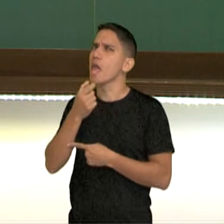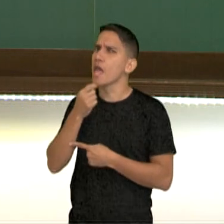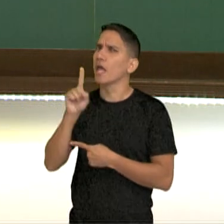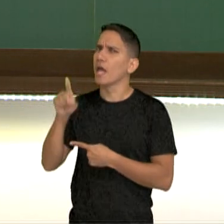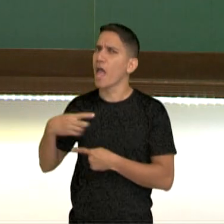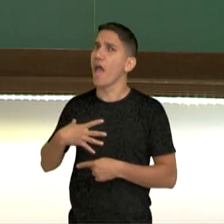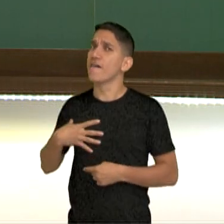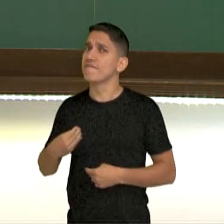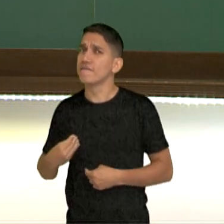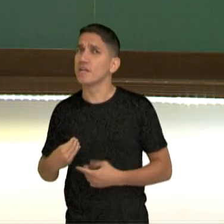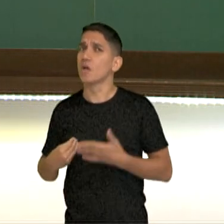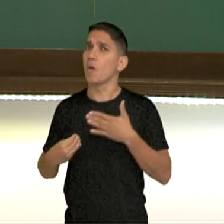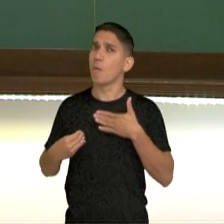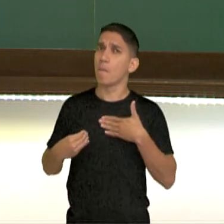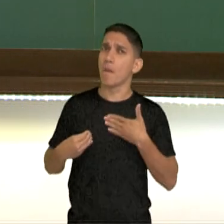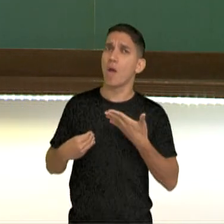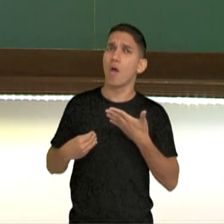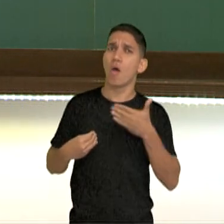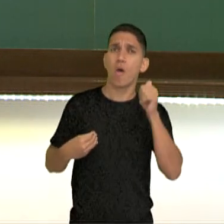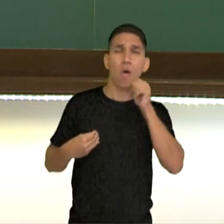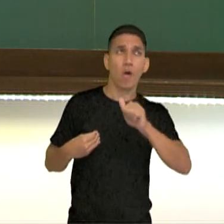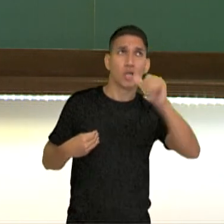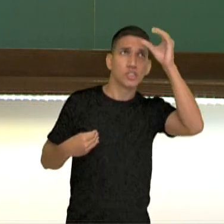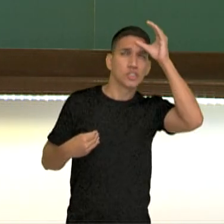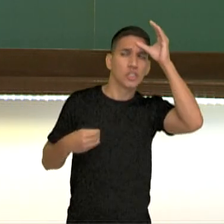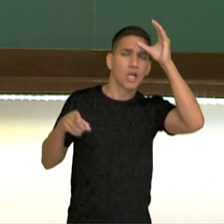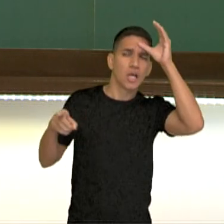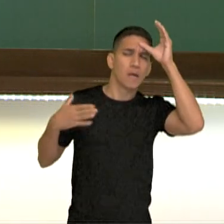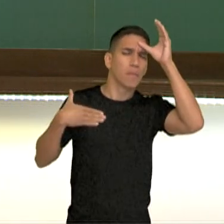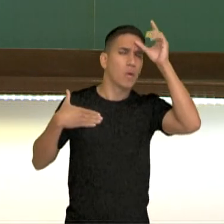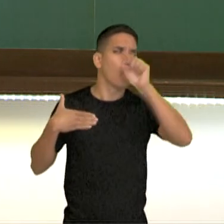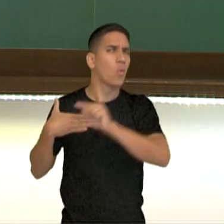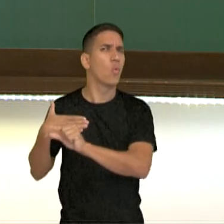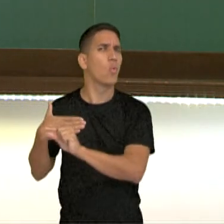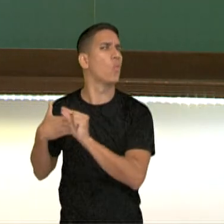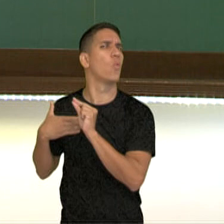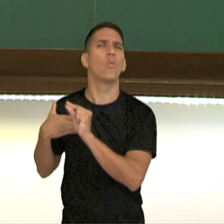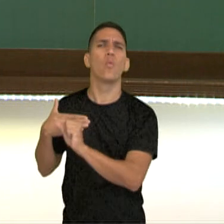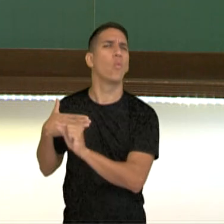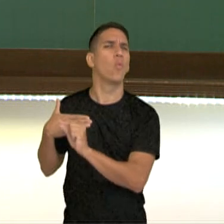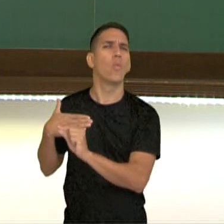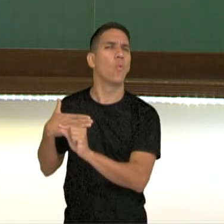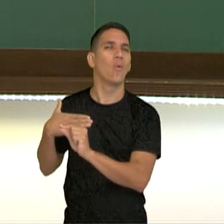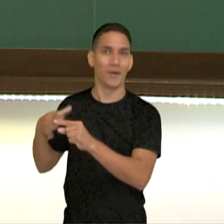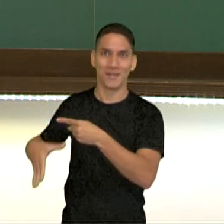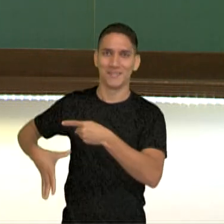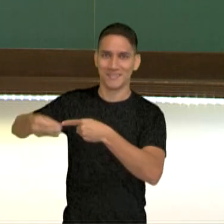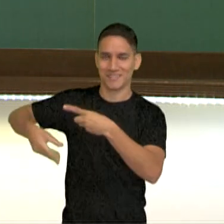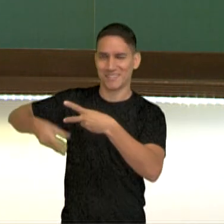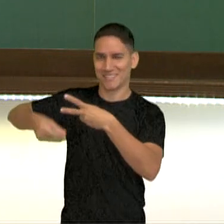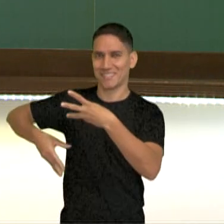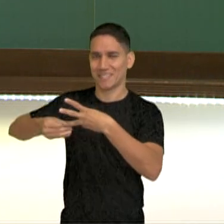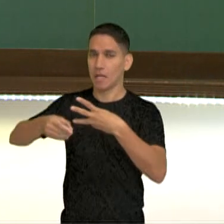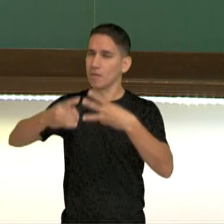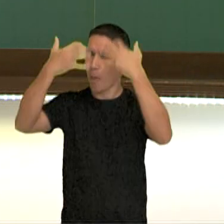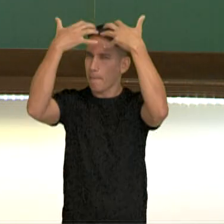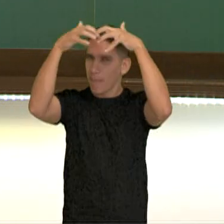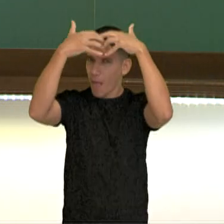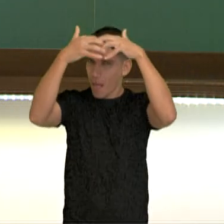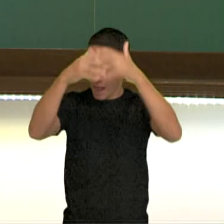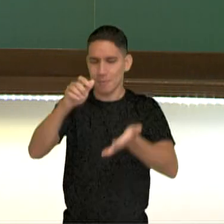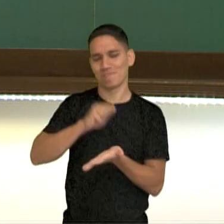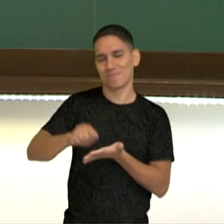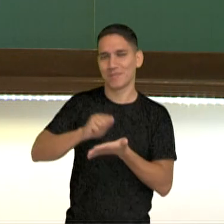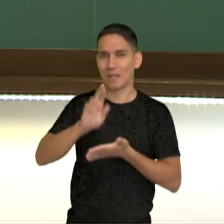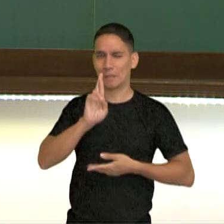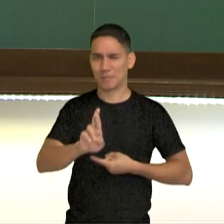da minha tia. He is my, ele é meu. Então, pensa aí um pouquinho e